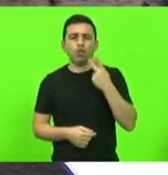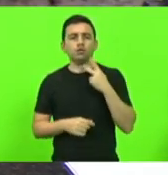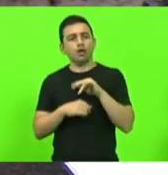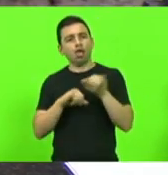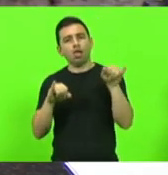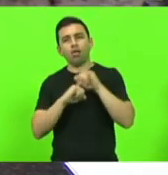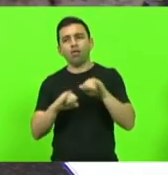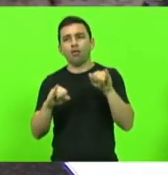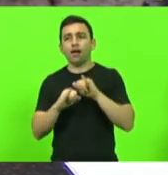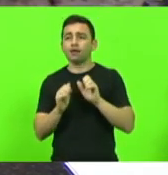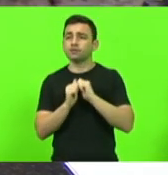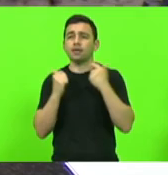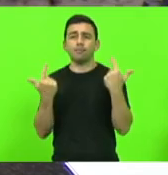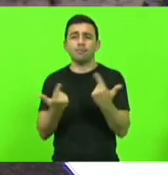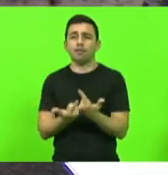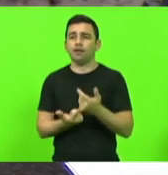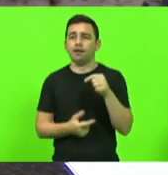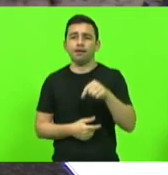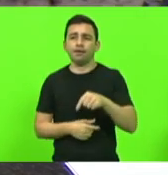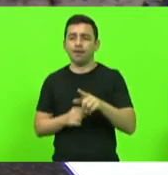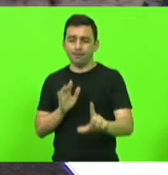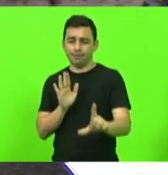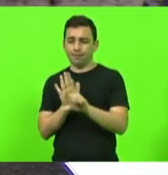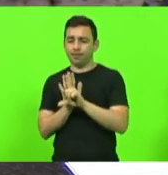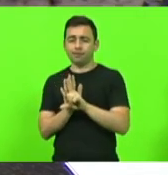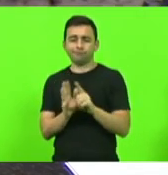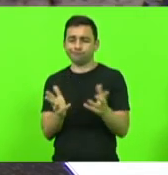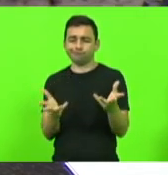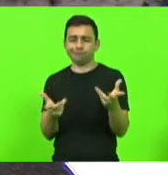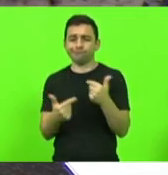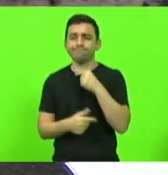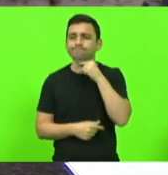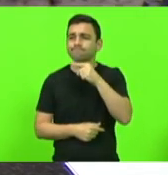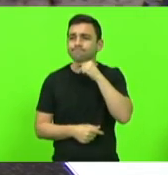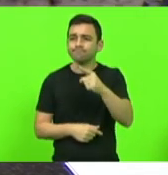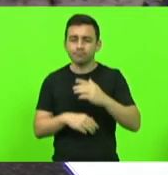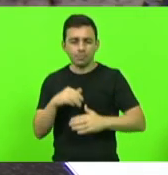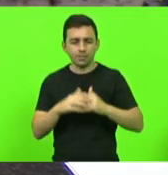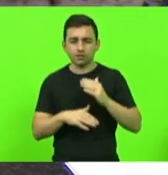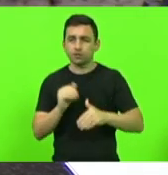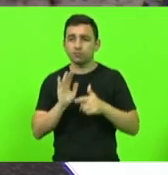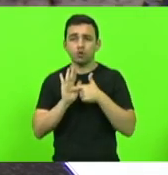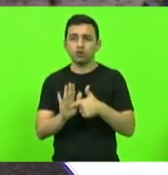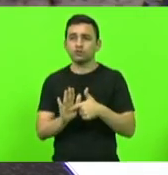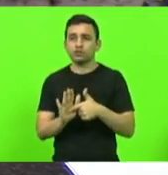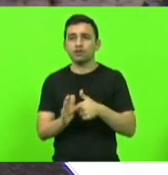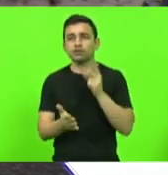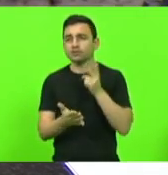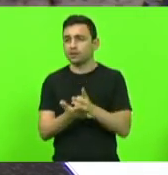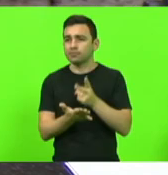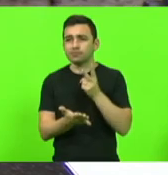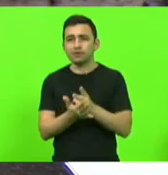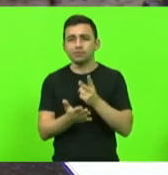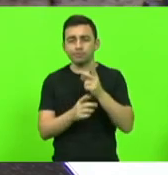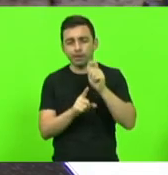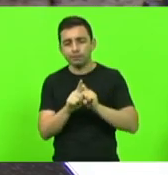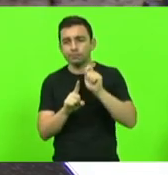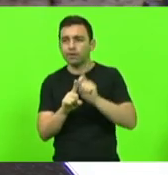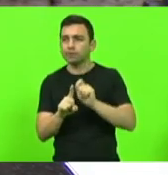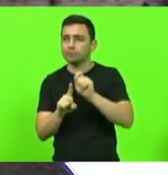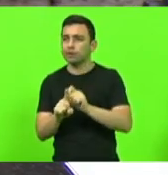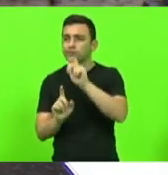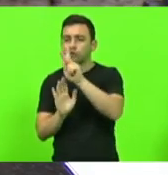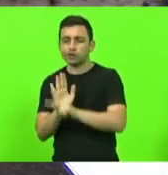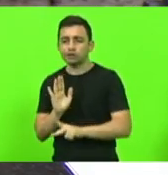a Assembleia aqui não faz leis eficientes. Nós estamos vendo isso na prática. Porque toda mês aqui é aprovado projetos assim